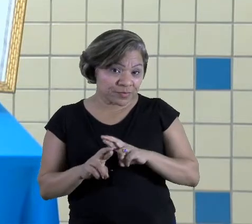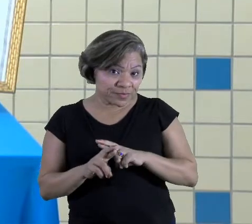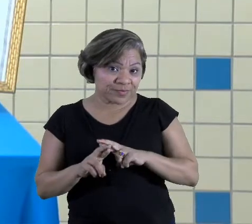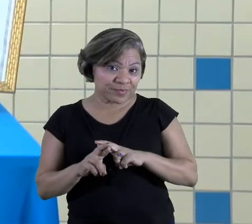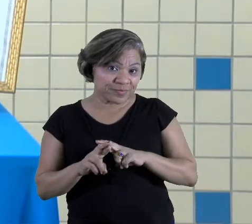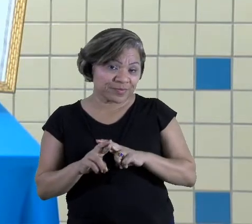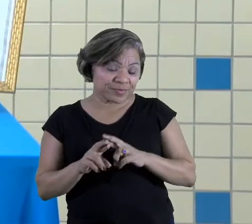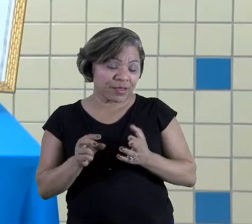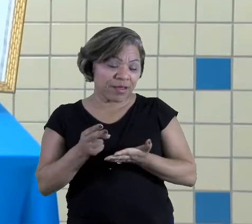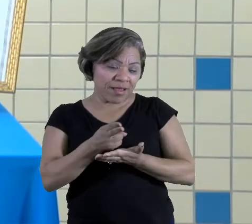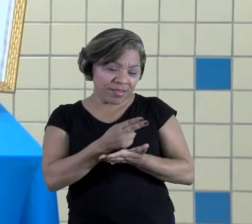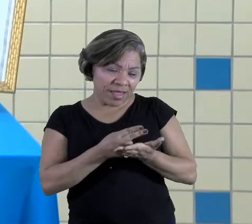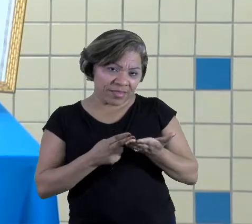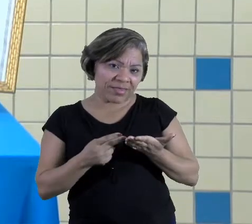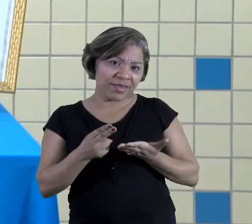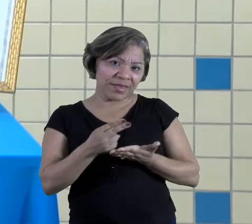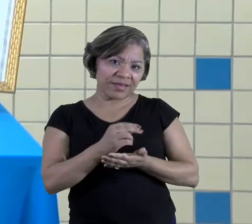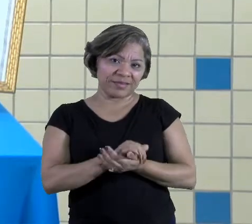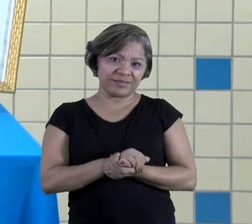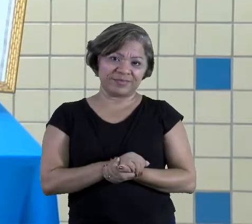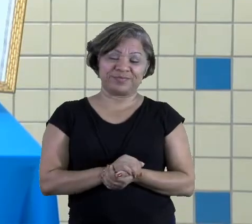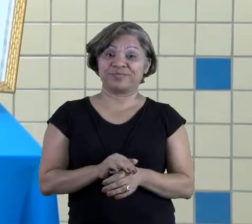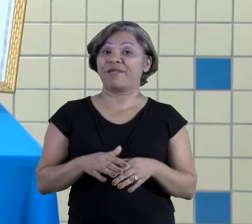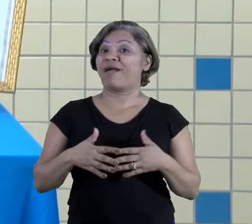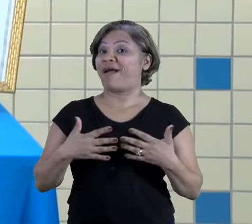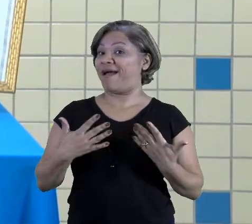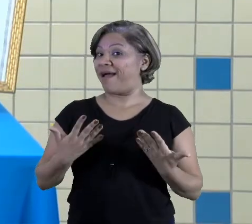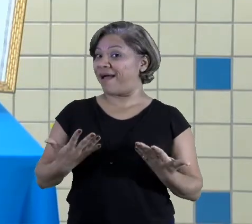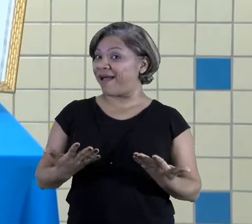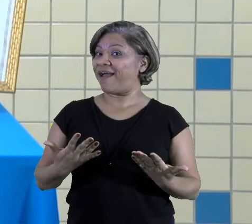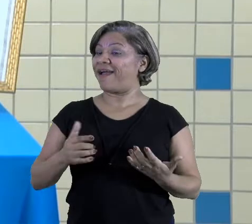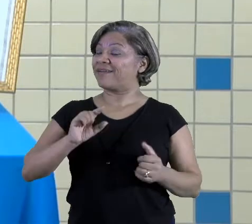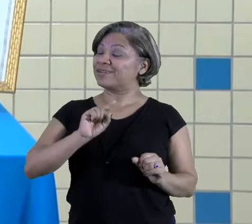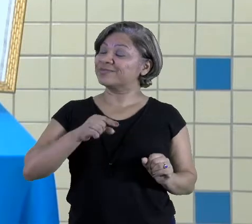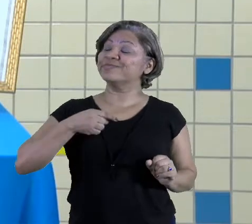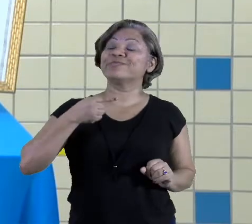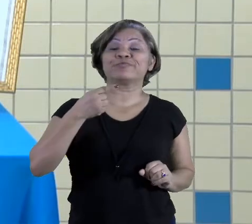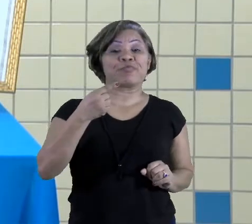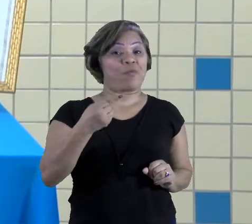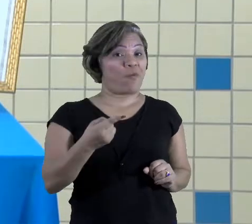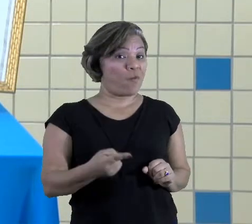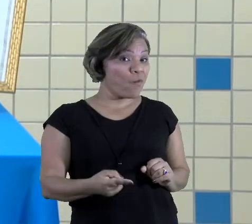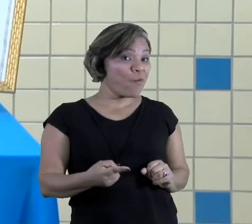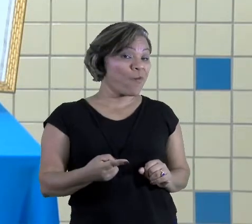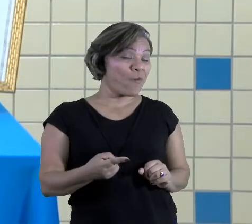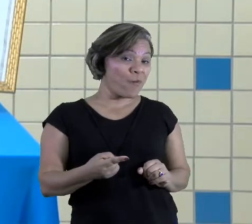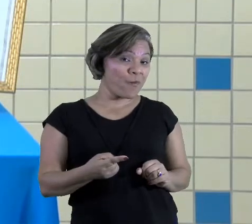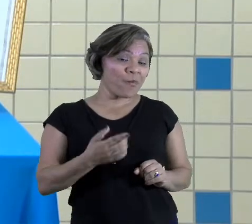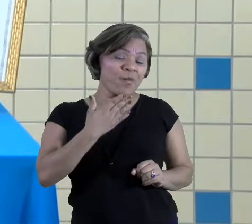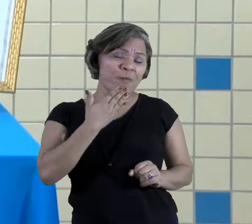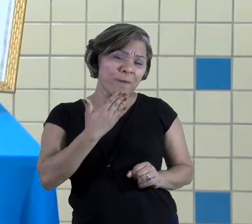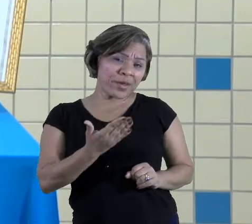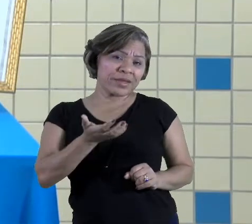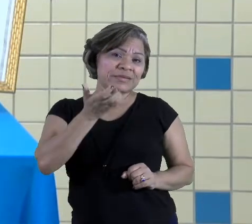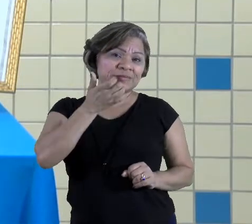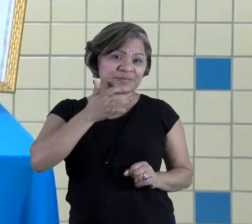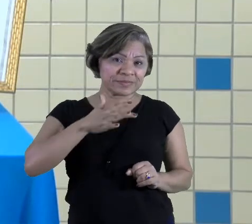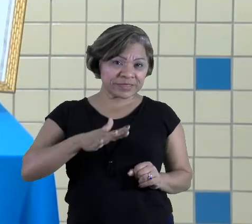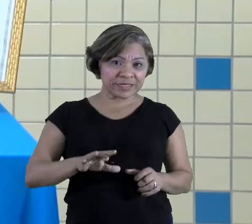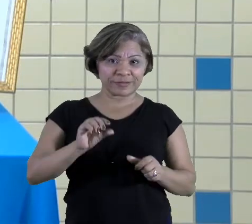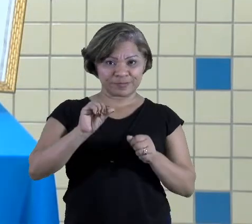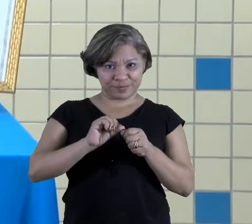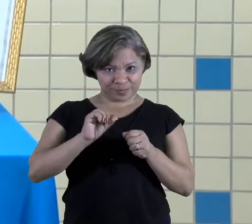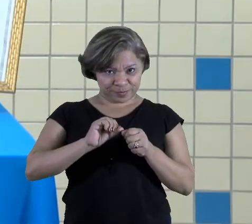de um desenho. E depois disso tudo, não se esqueça de pedir para que a criança faça o nome